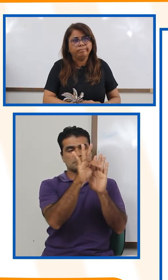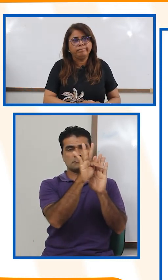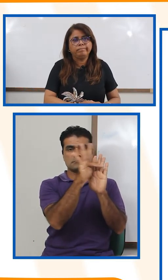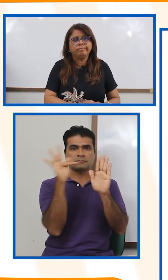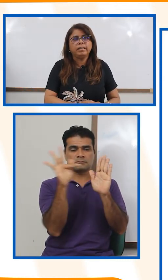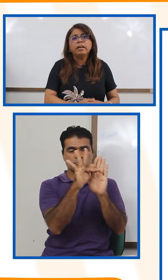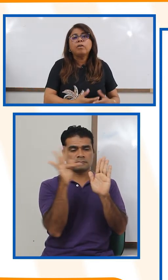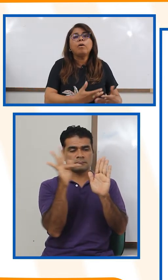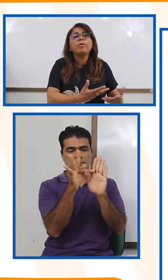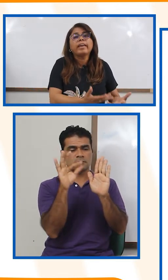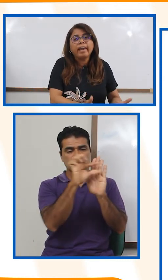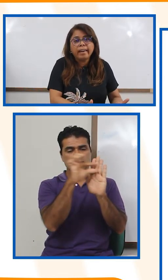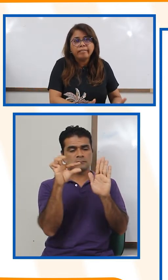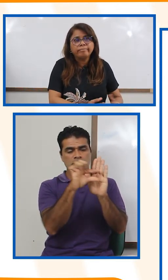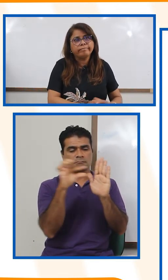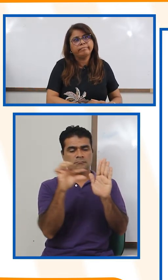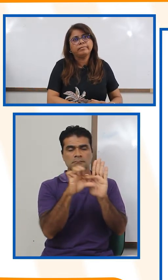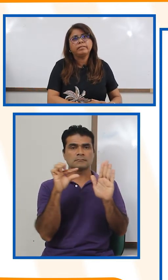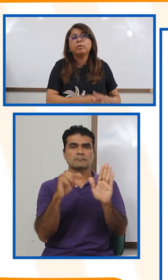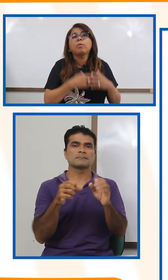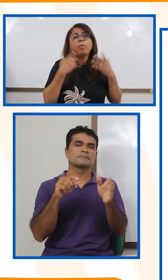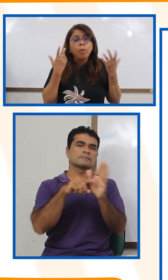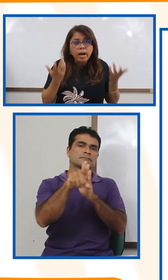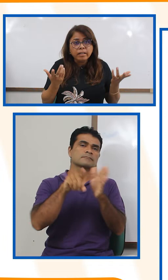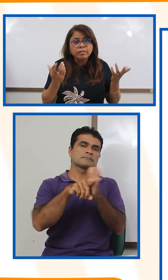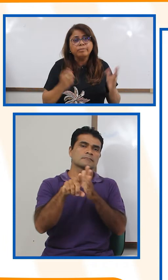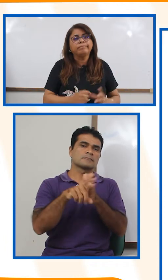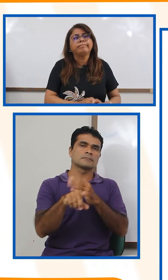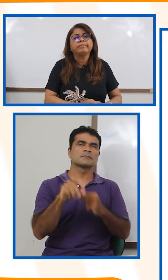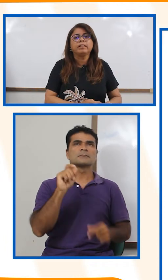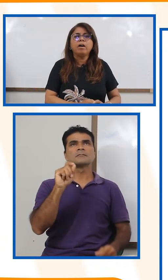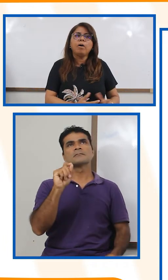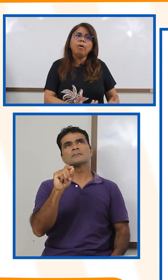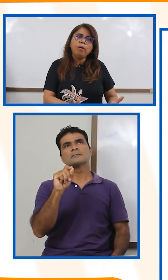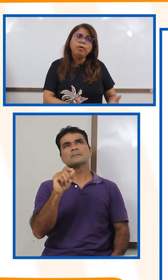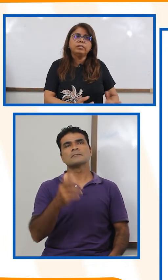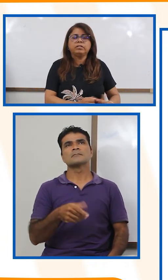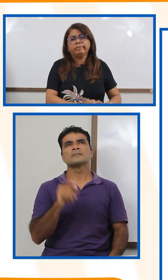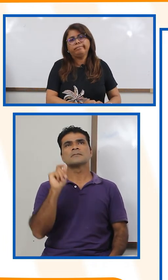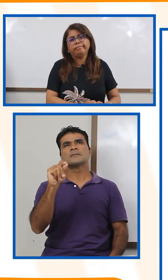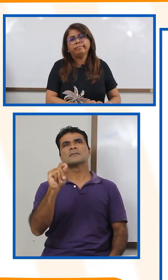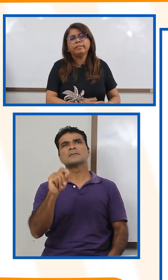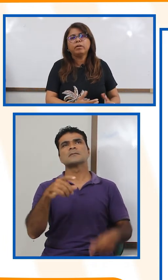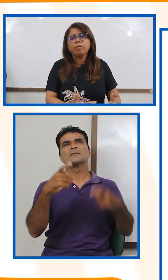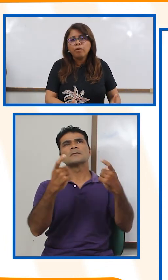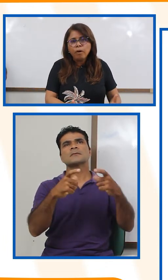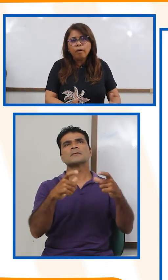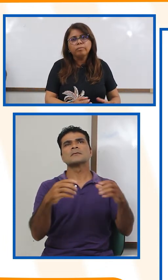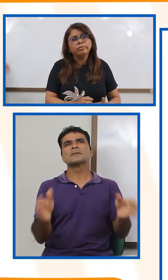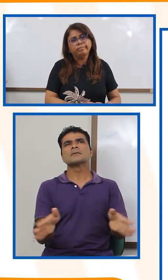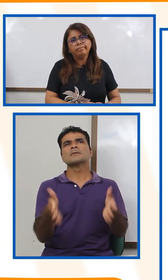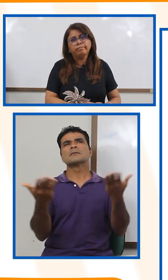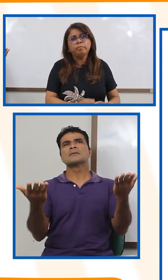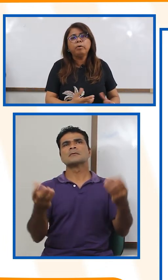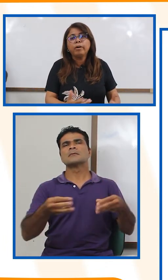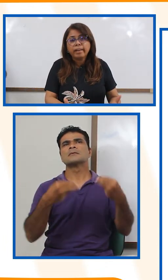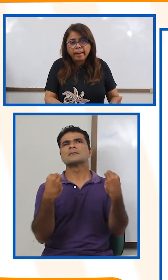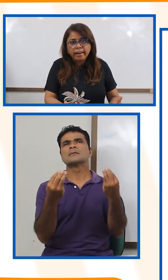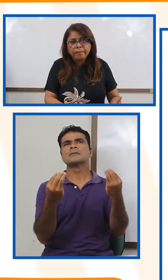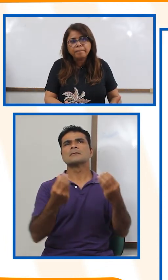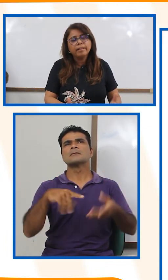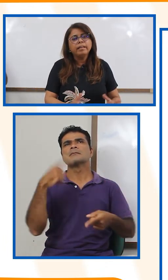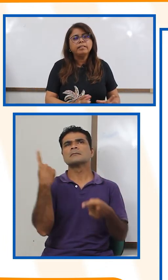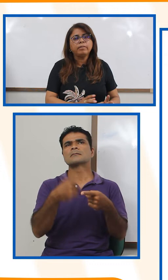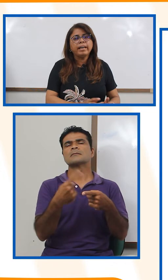aconteceu? Com quem? Quando? Onde? Como? Por